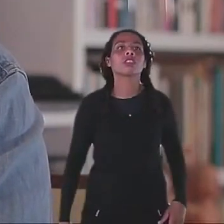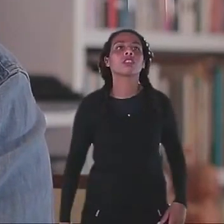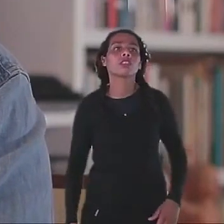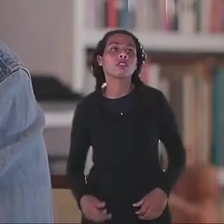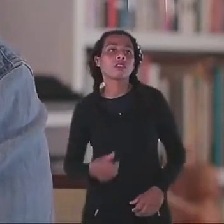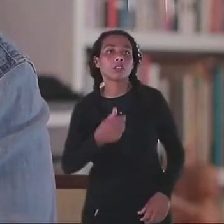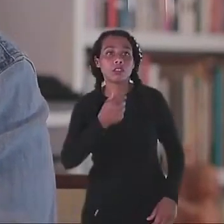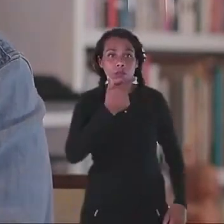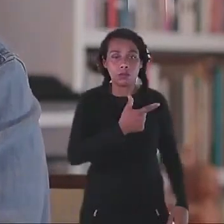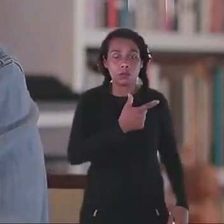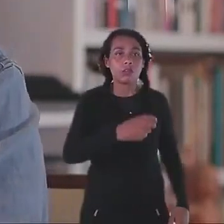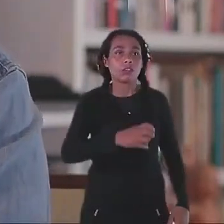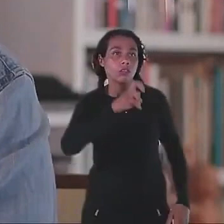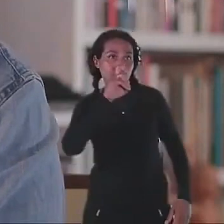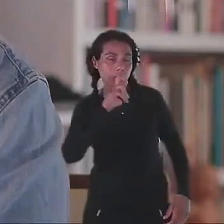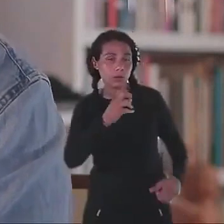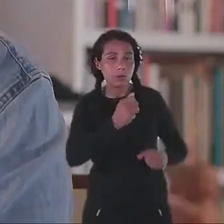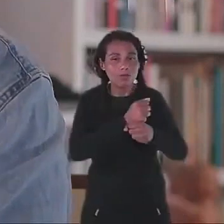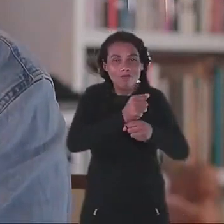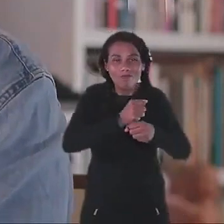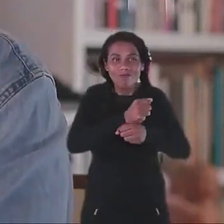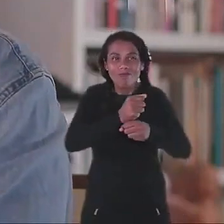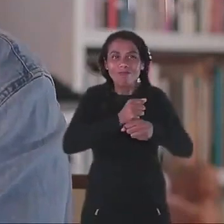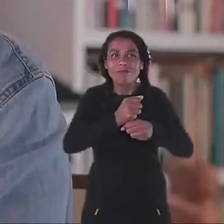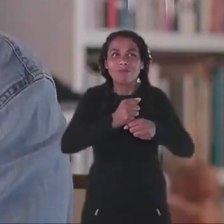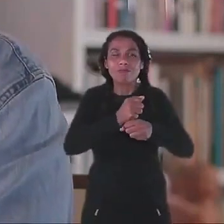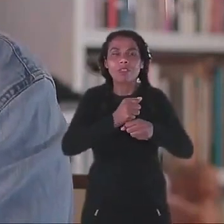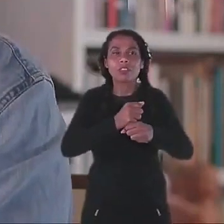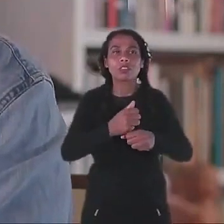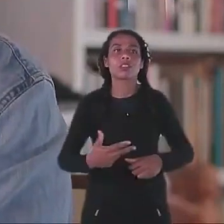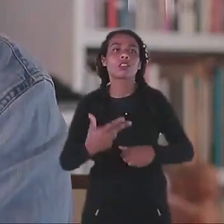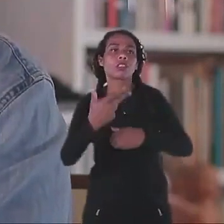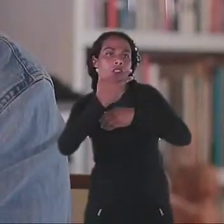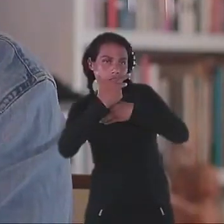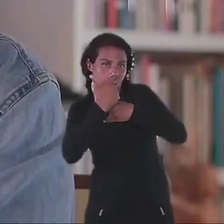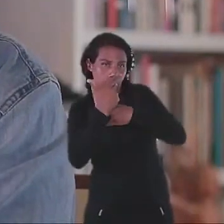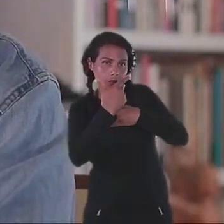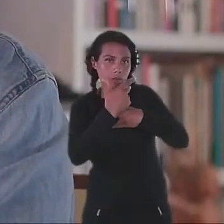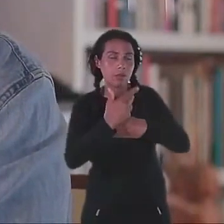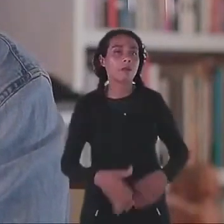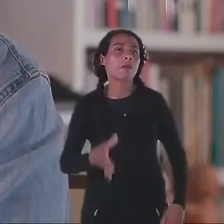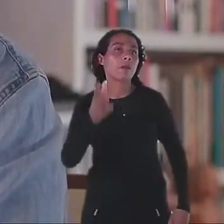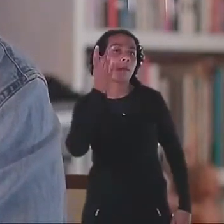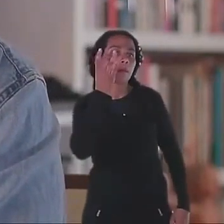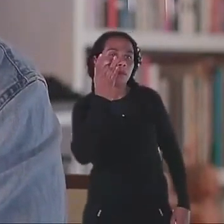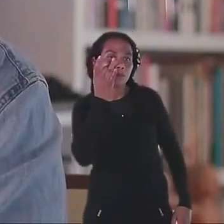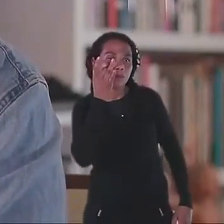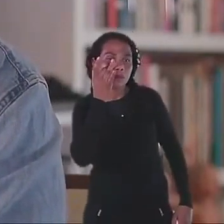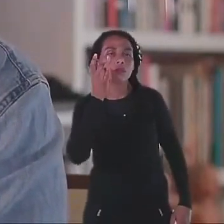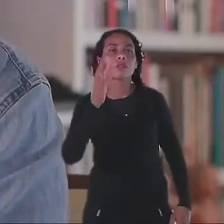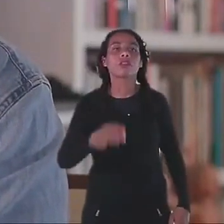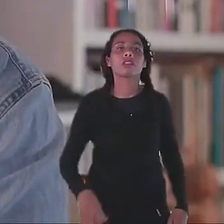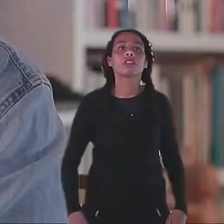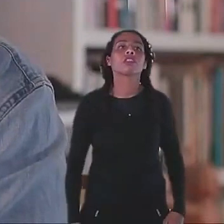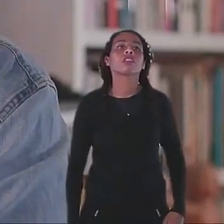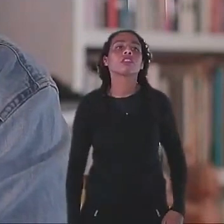uma ampla estante repleta de livros. Grava os programas presenciais e os lança nas